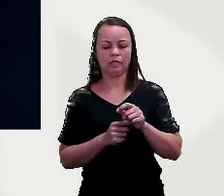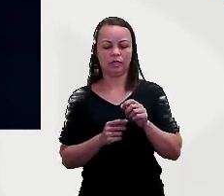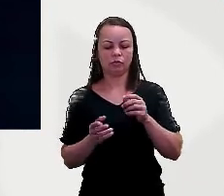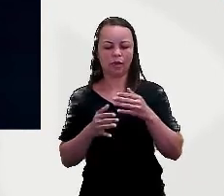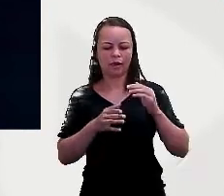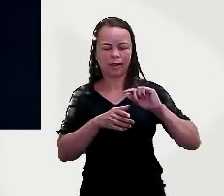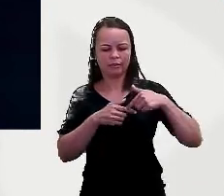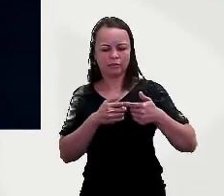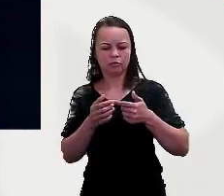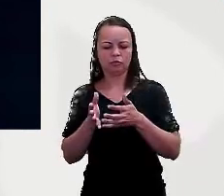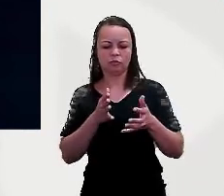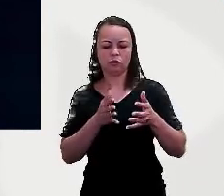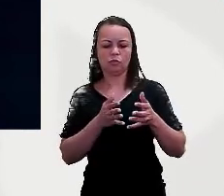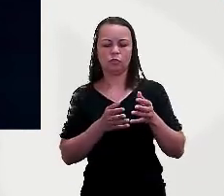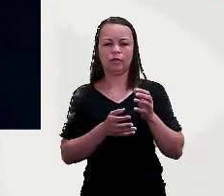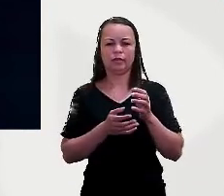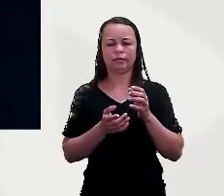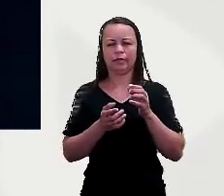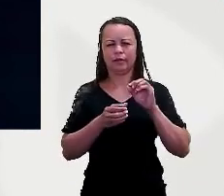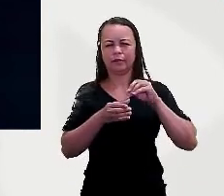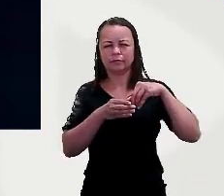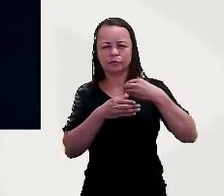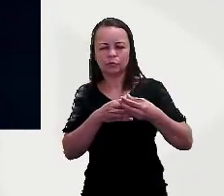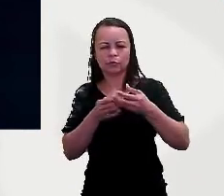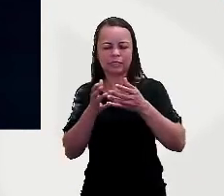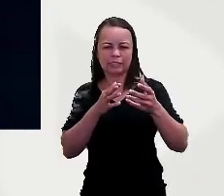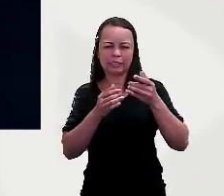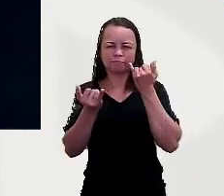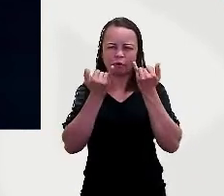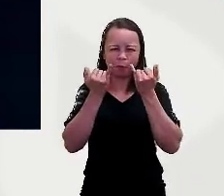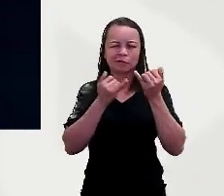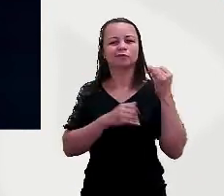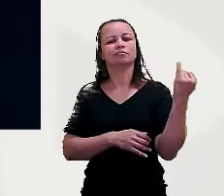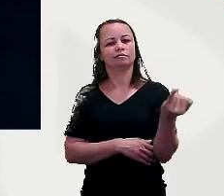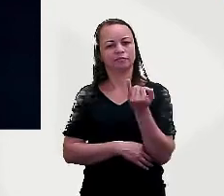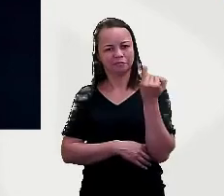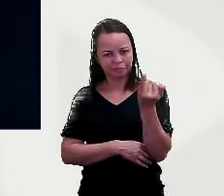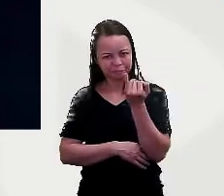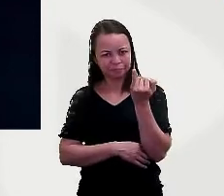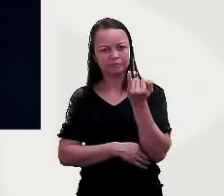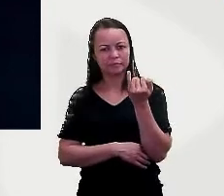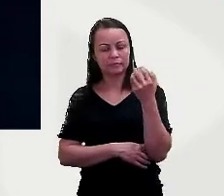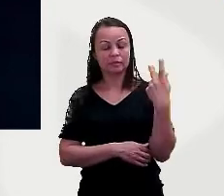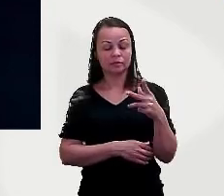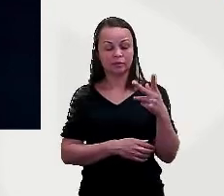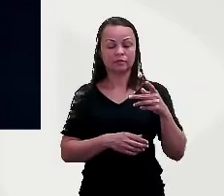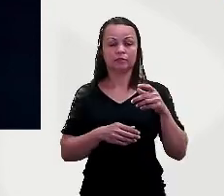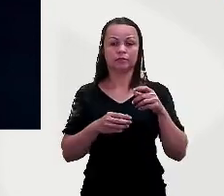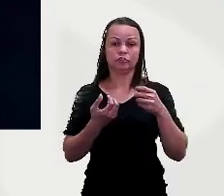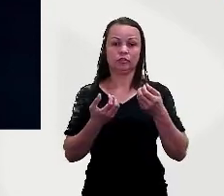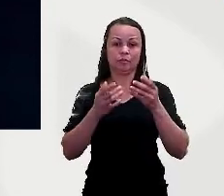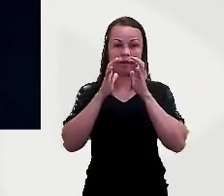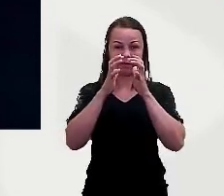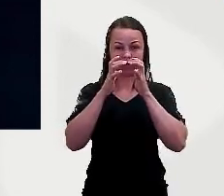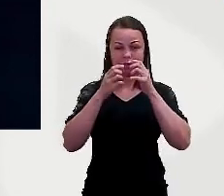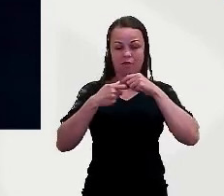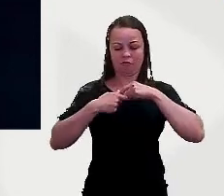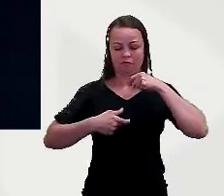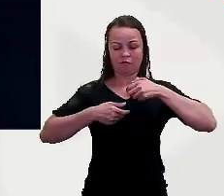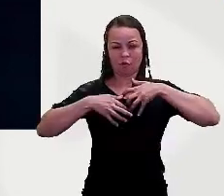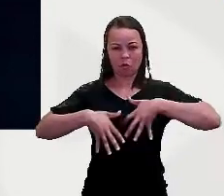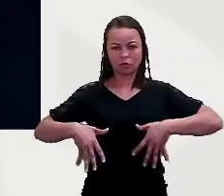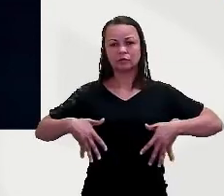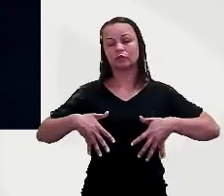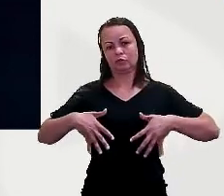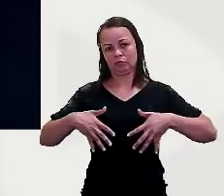ao sistema nervoso central. Então guarda essa informação. Quando a gente pensa em sistema nervoso, sua função sensitiva tem a